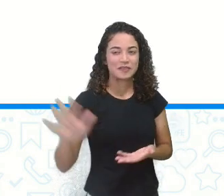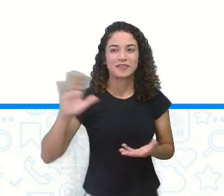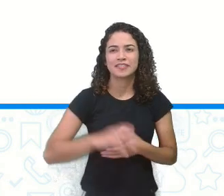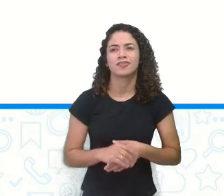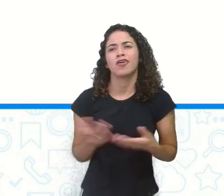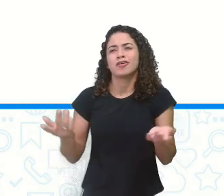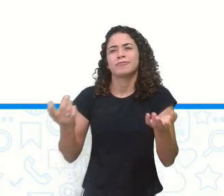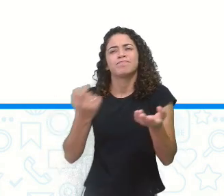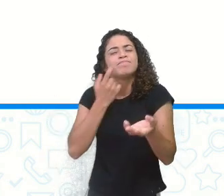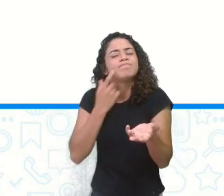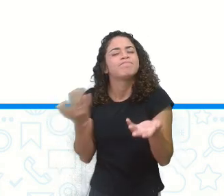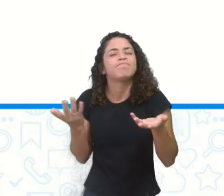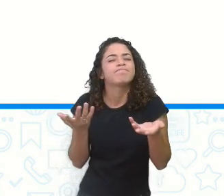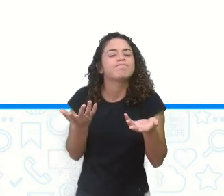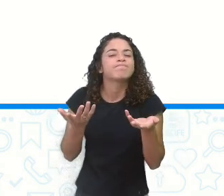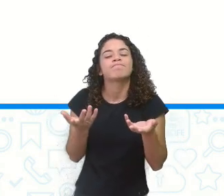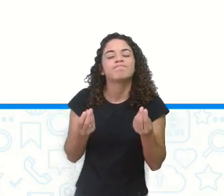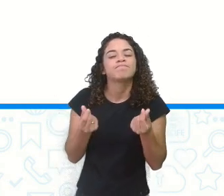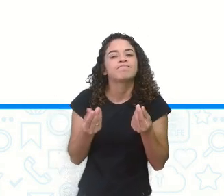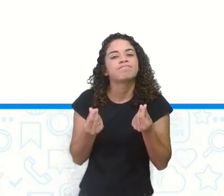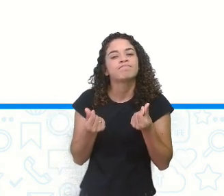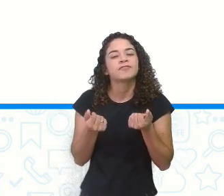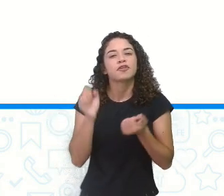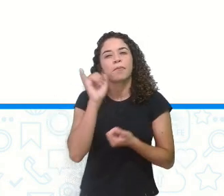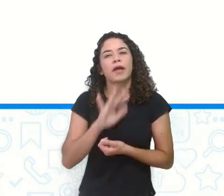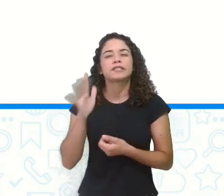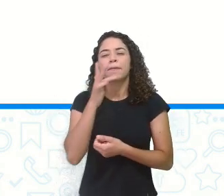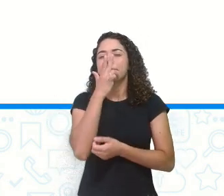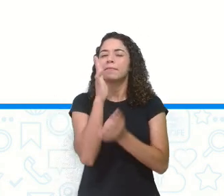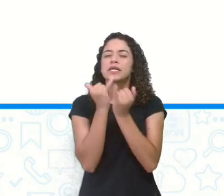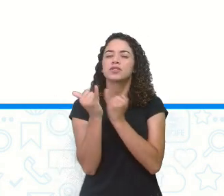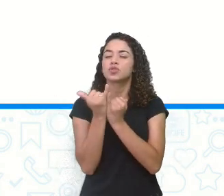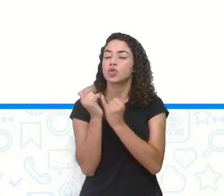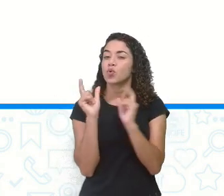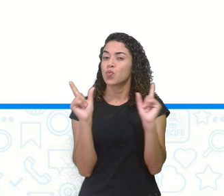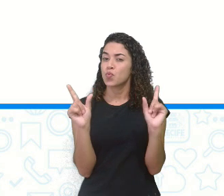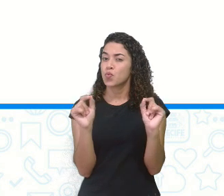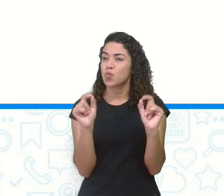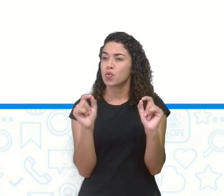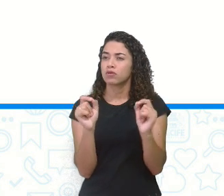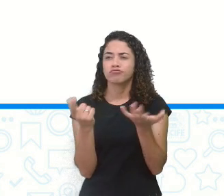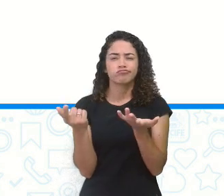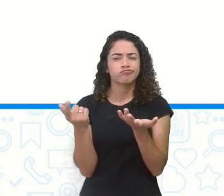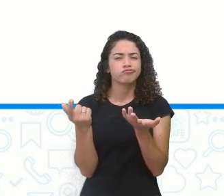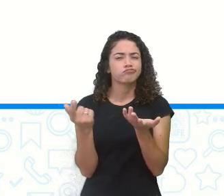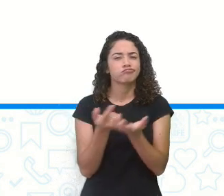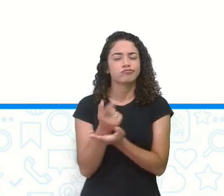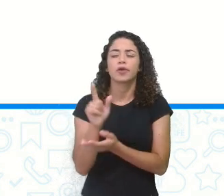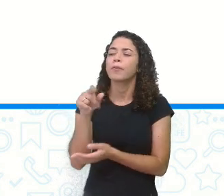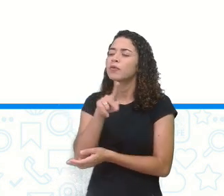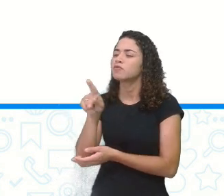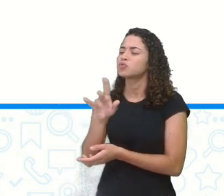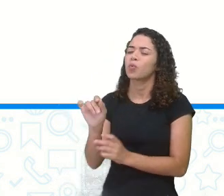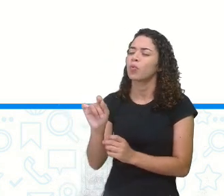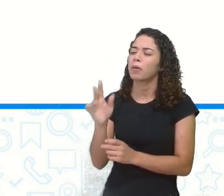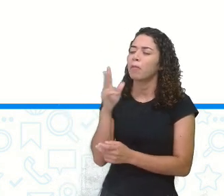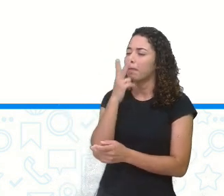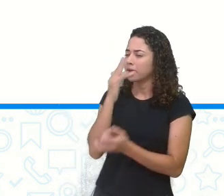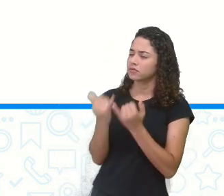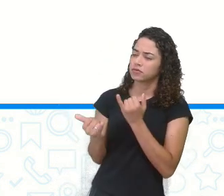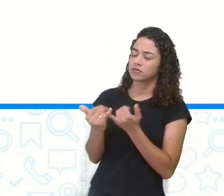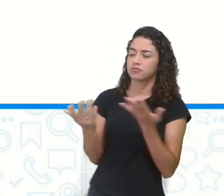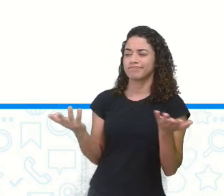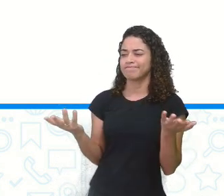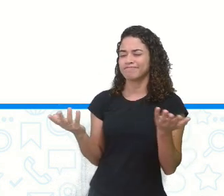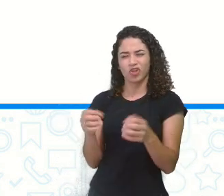Olha essa imagem, o que é que essa imagem lembra para você? E aí, professora Sandra, o que lembra essa imagem? Ah,